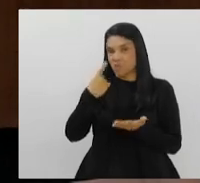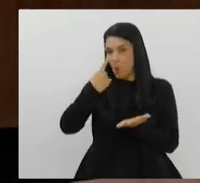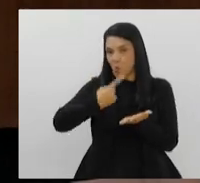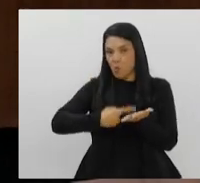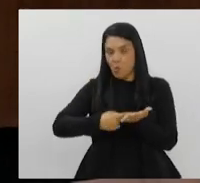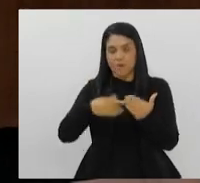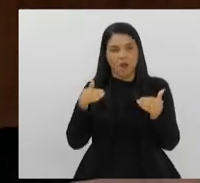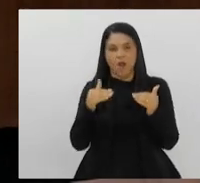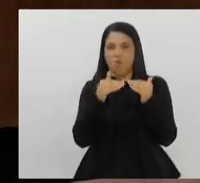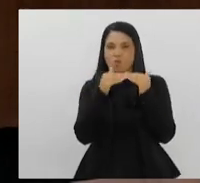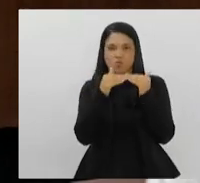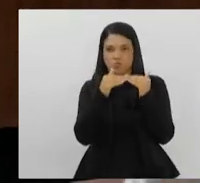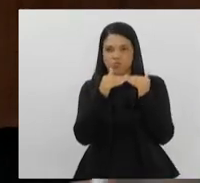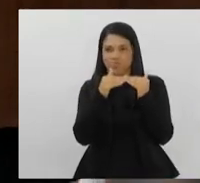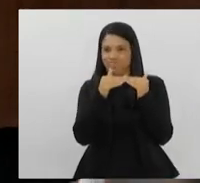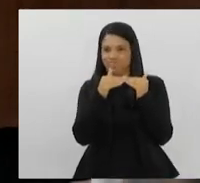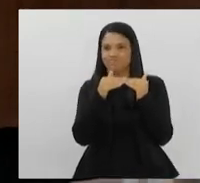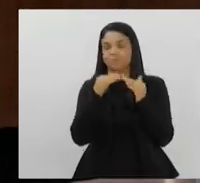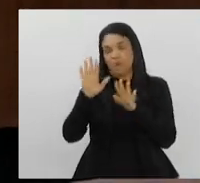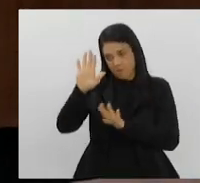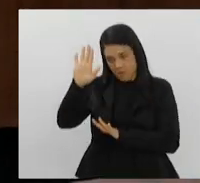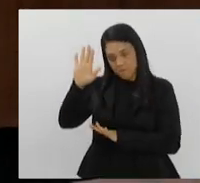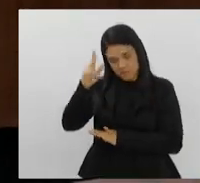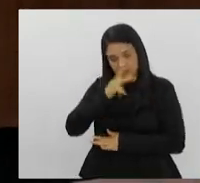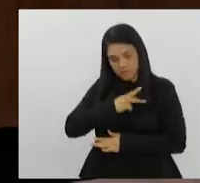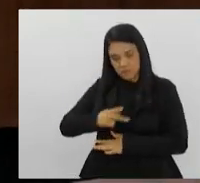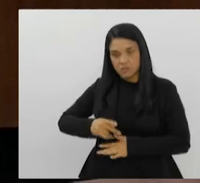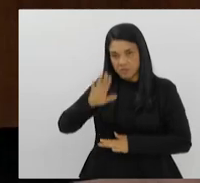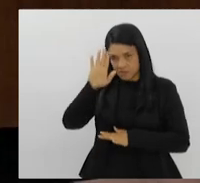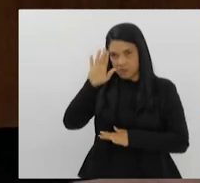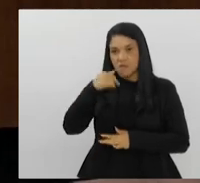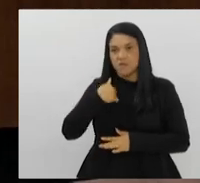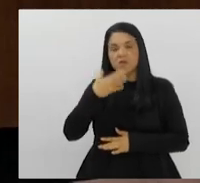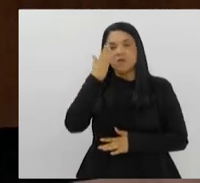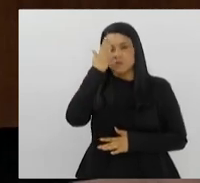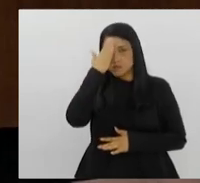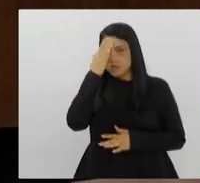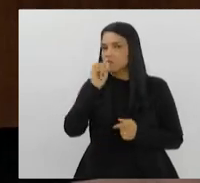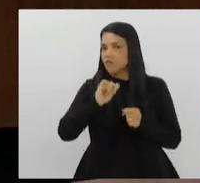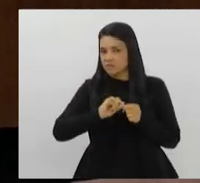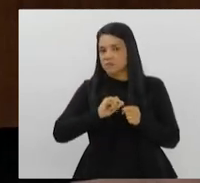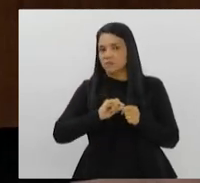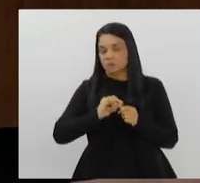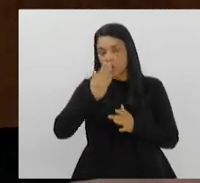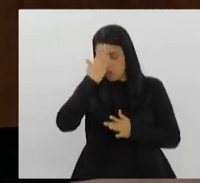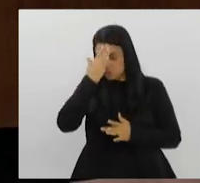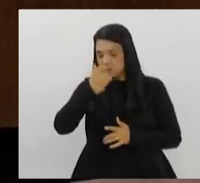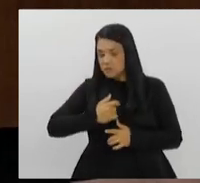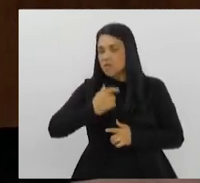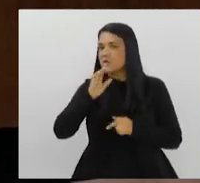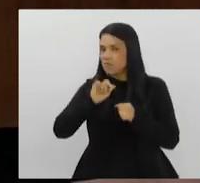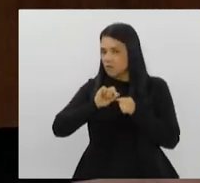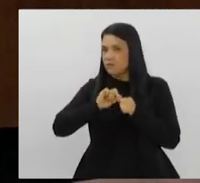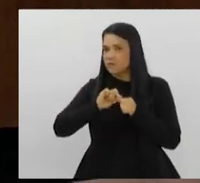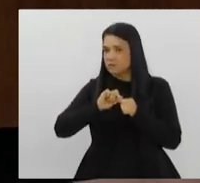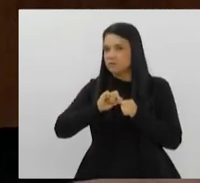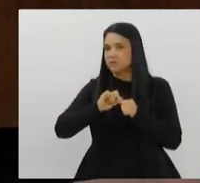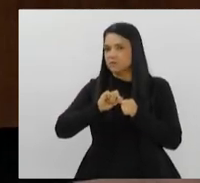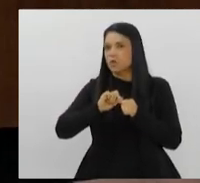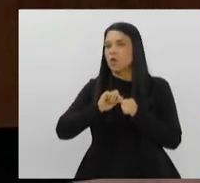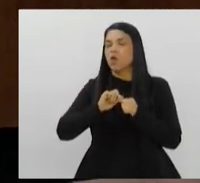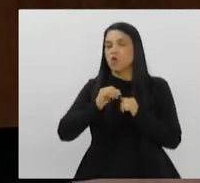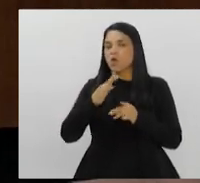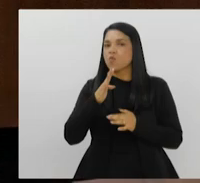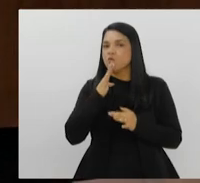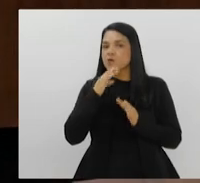é de hoje. Rodrigo, senhor presidente, eu sei exatamente o que eu estou fazendo. Eu sei exatamente o que eu estou fazendo. Eu conheço o regimento